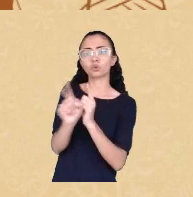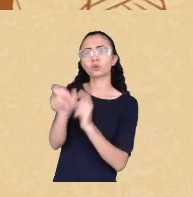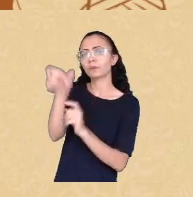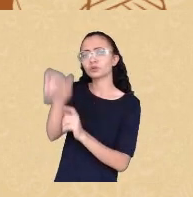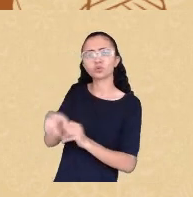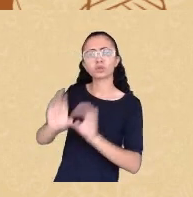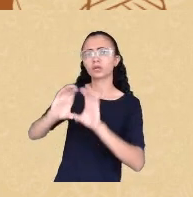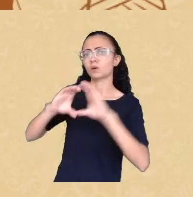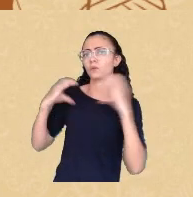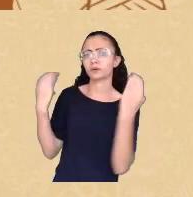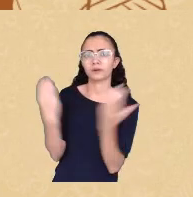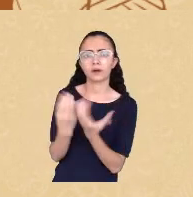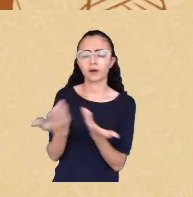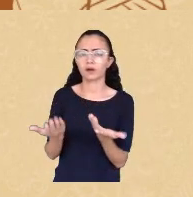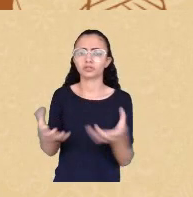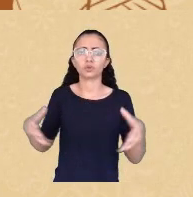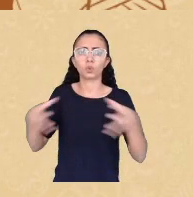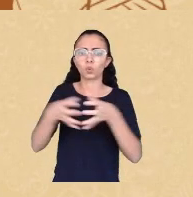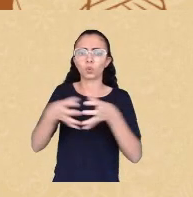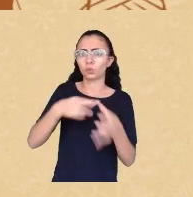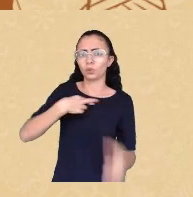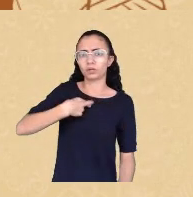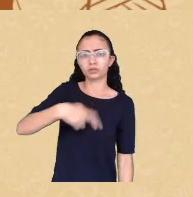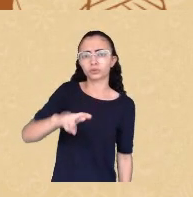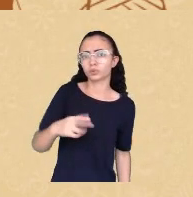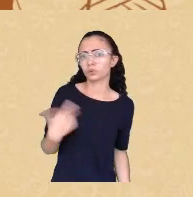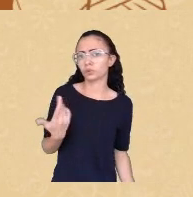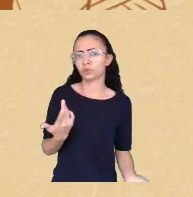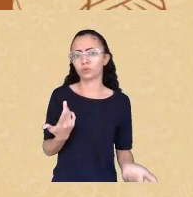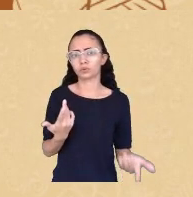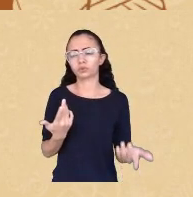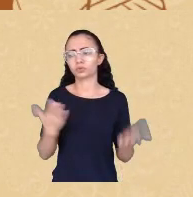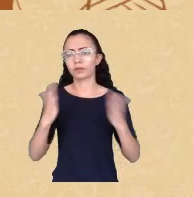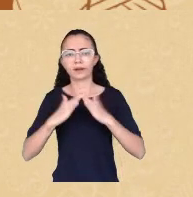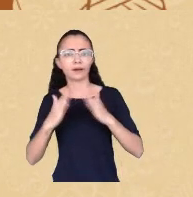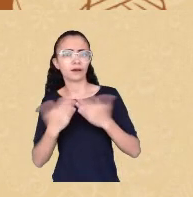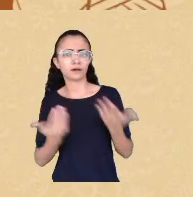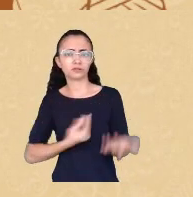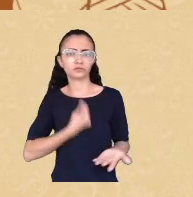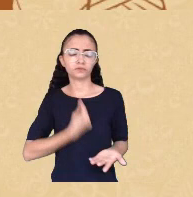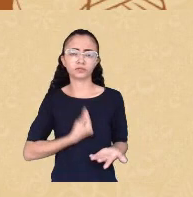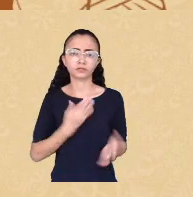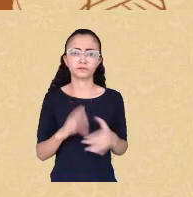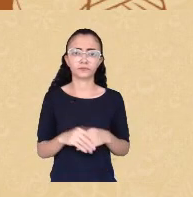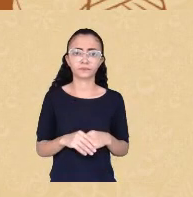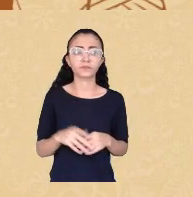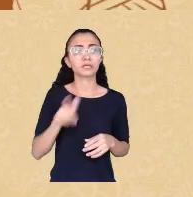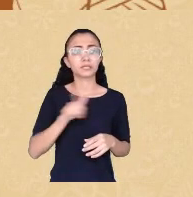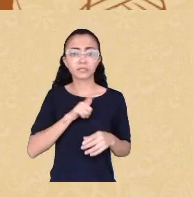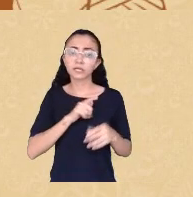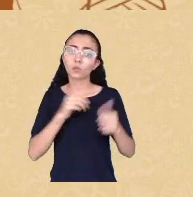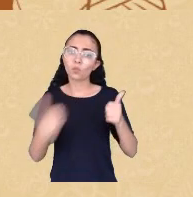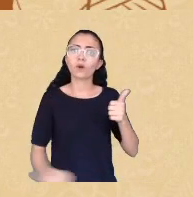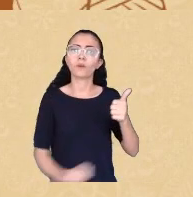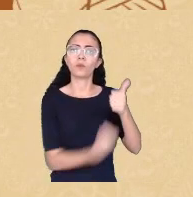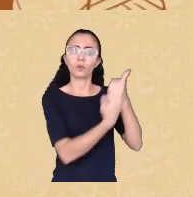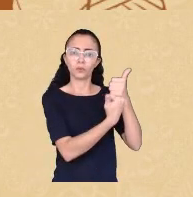seja do grupo religioso, da comunidade, da casa, do lugar onde ela está, que lhe dá algum tipo de apoio.